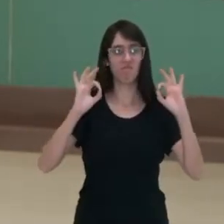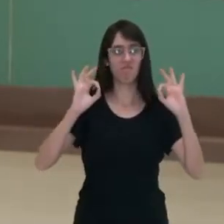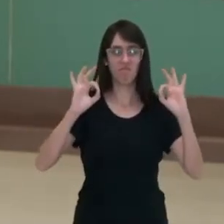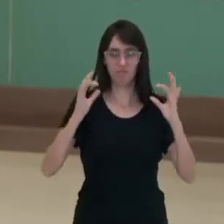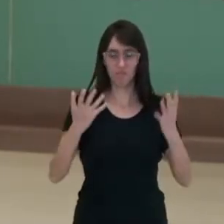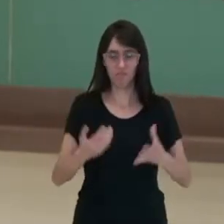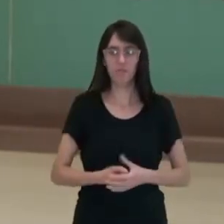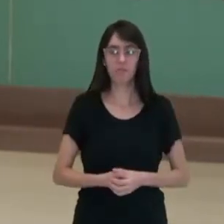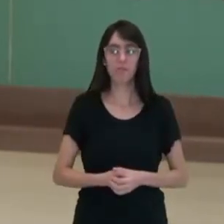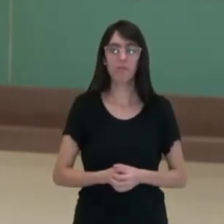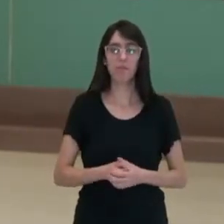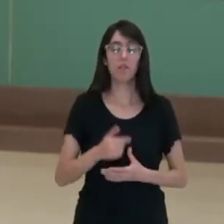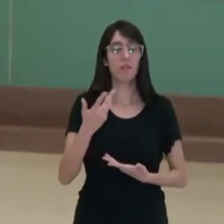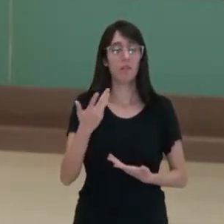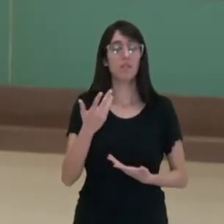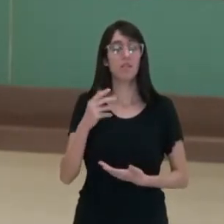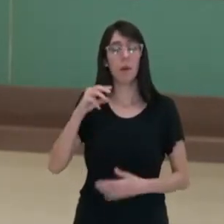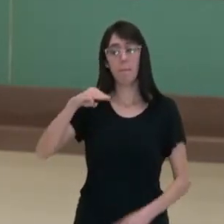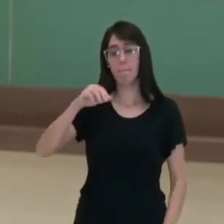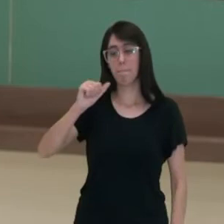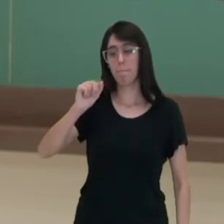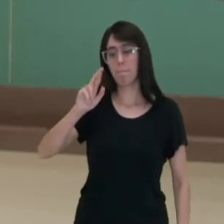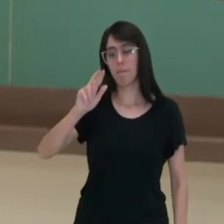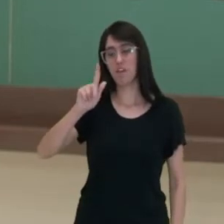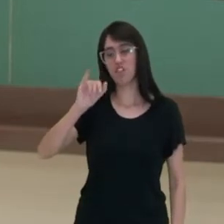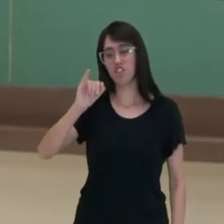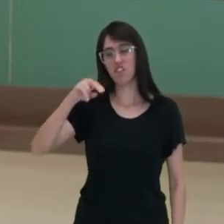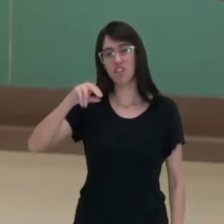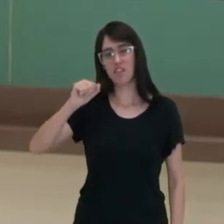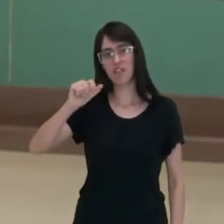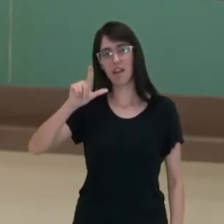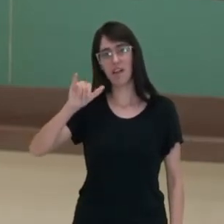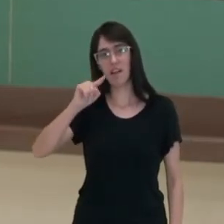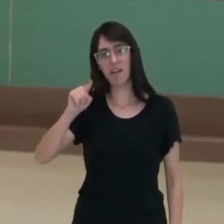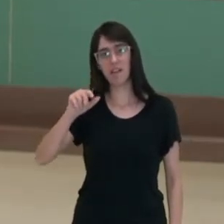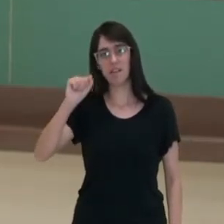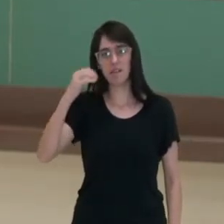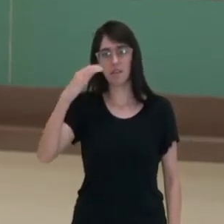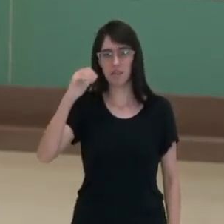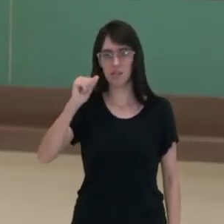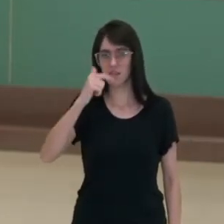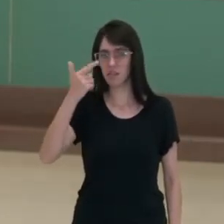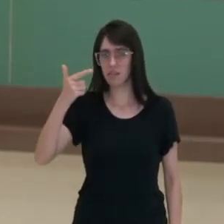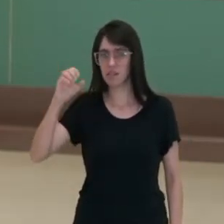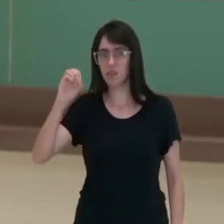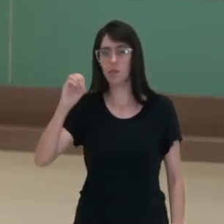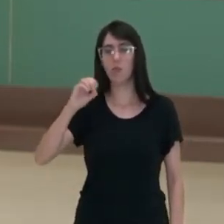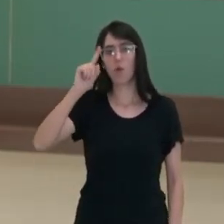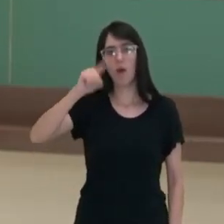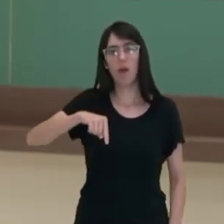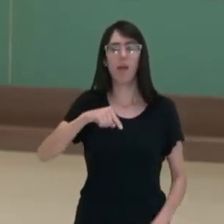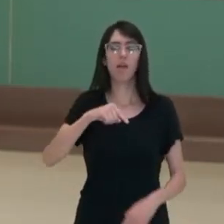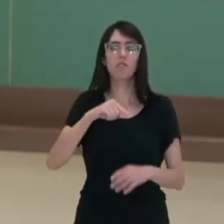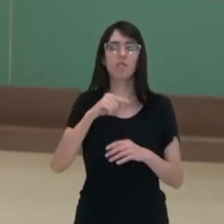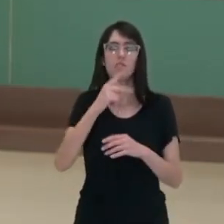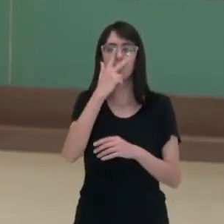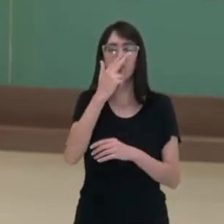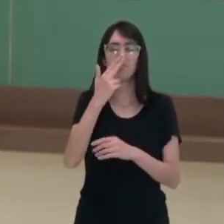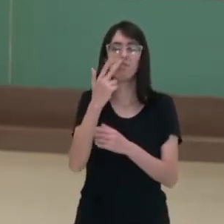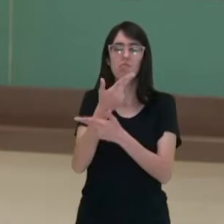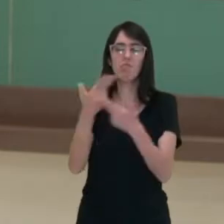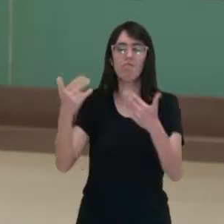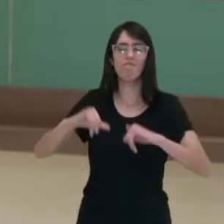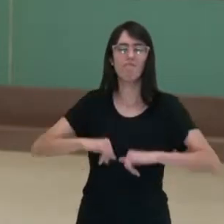têm a ver também com classificações sobre as questões aparentes, visíveis, tá?